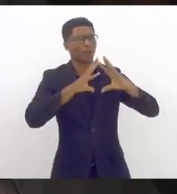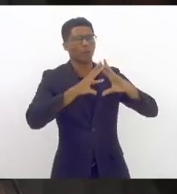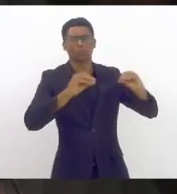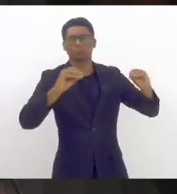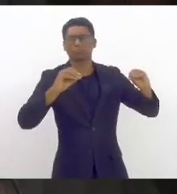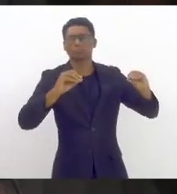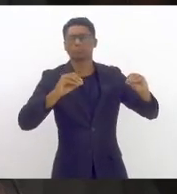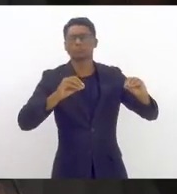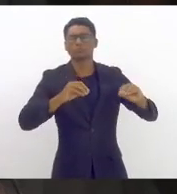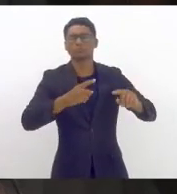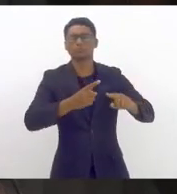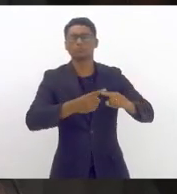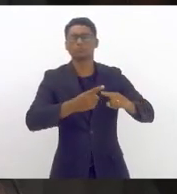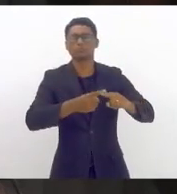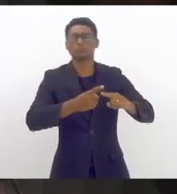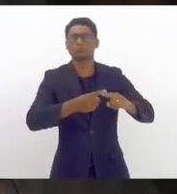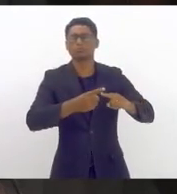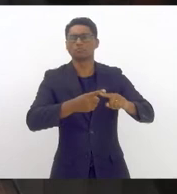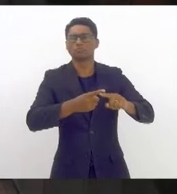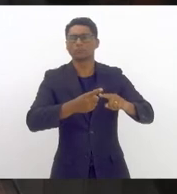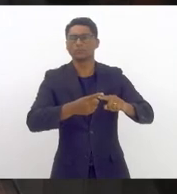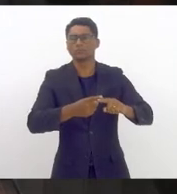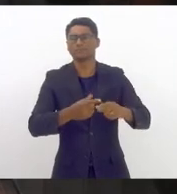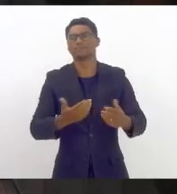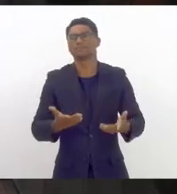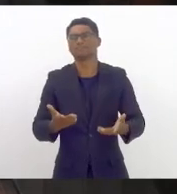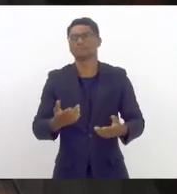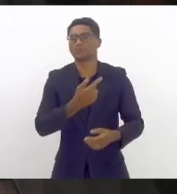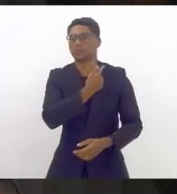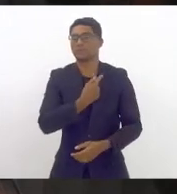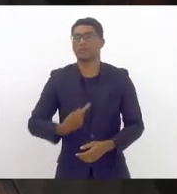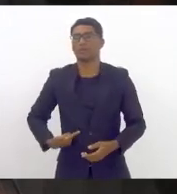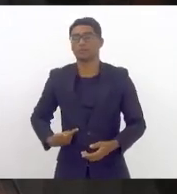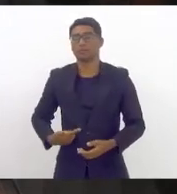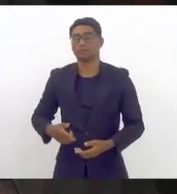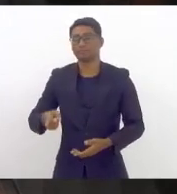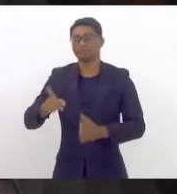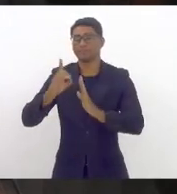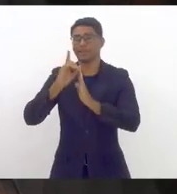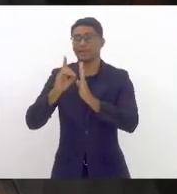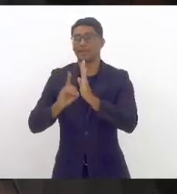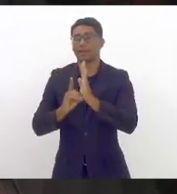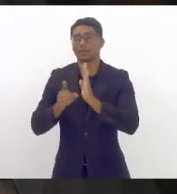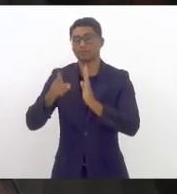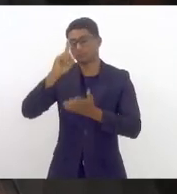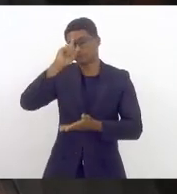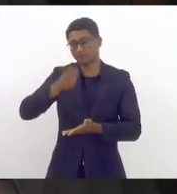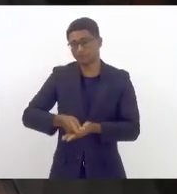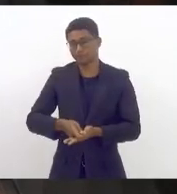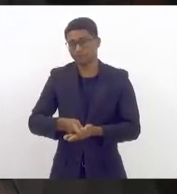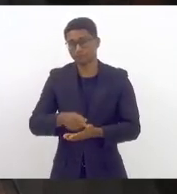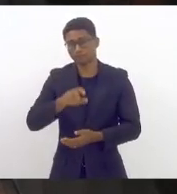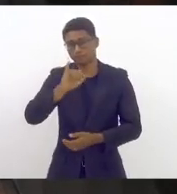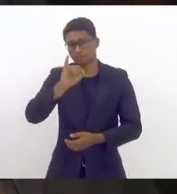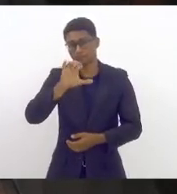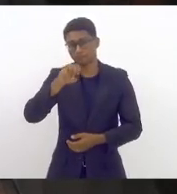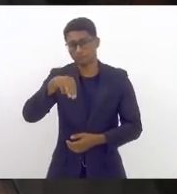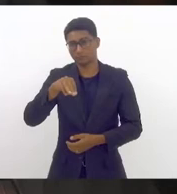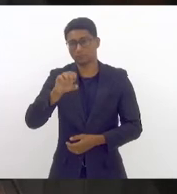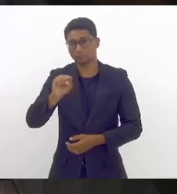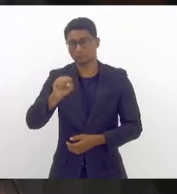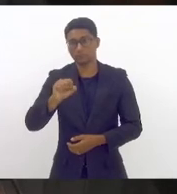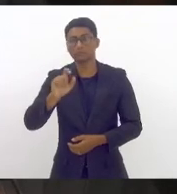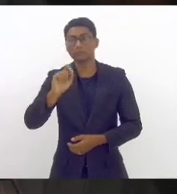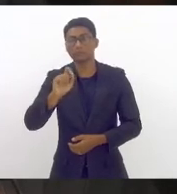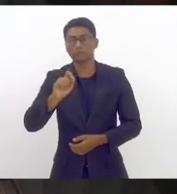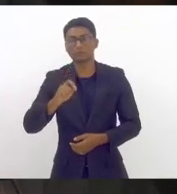ser oito Sumiu por causa do Decreto Governador que reduziu o alíquota do ICMS e energia